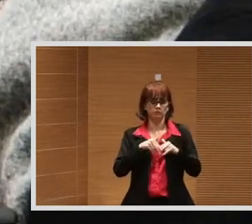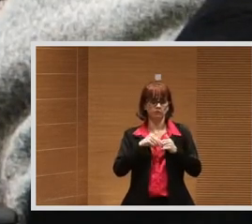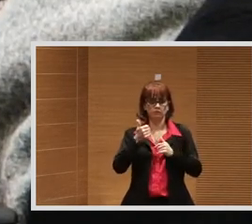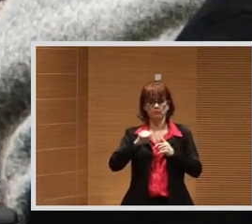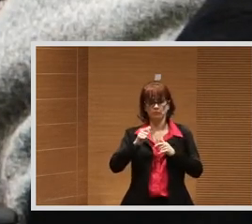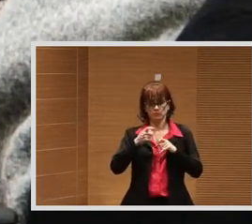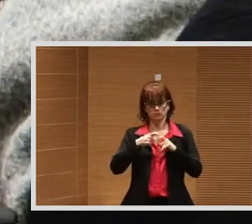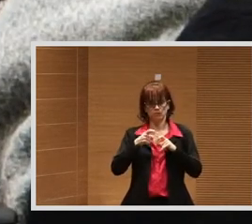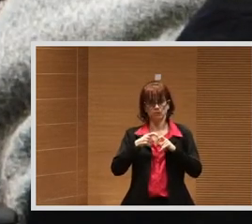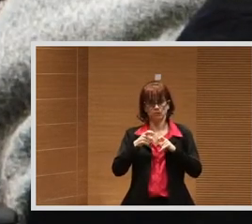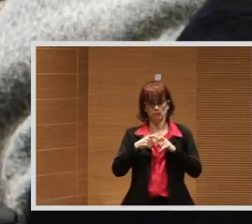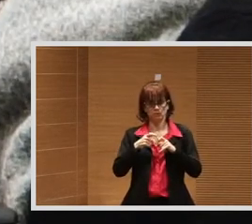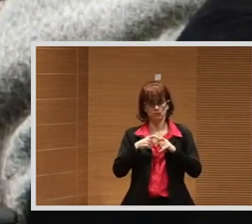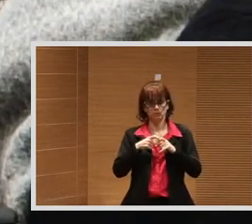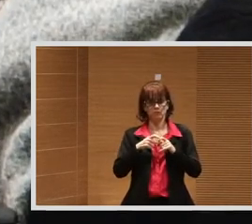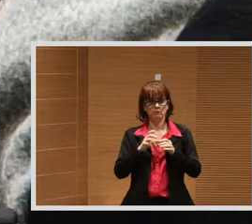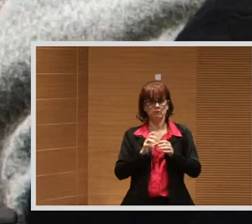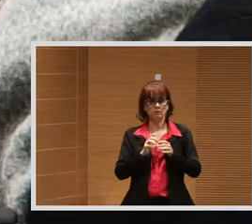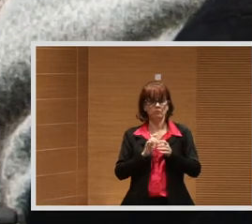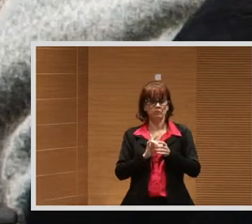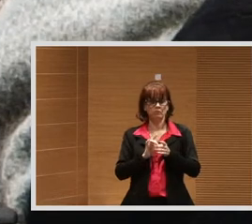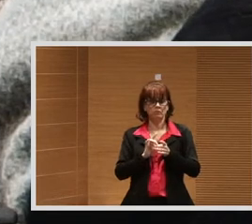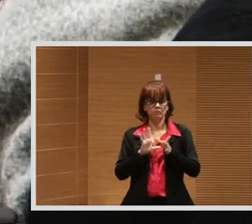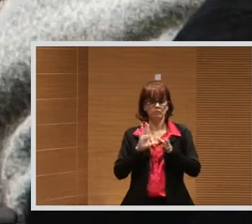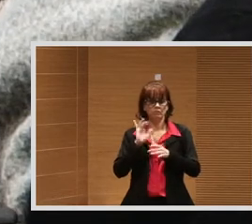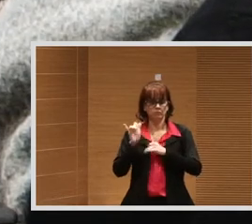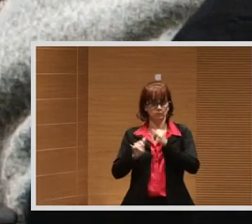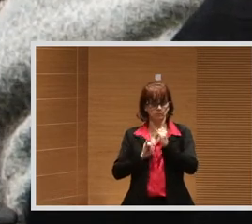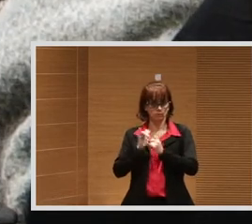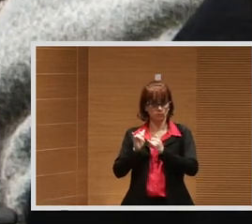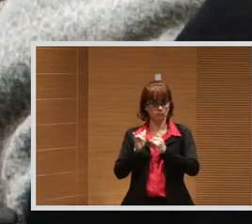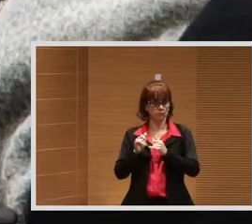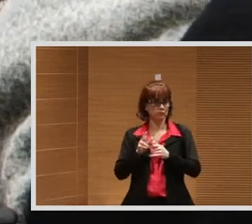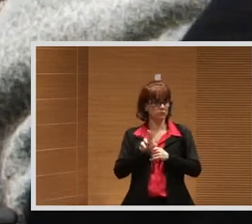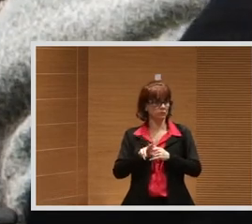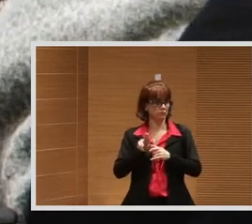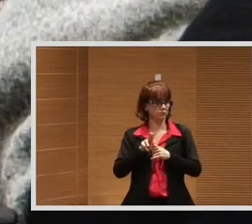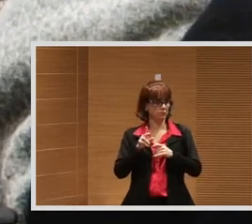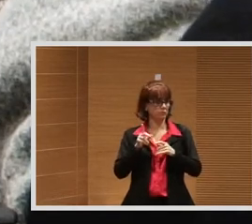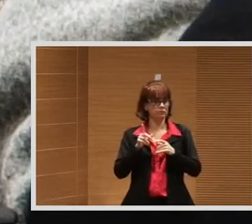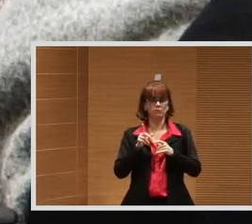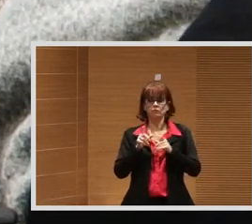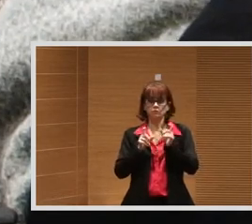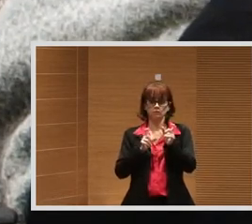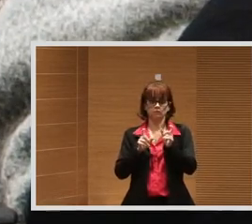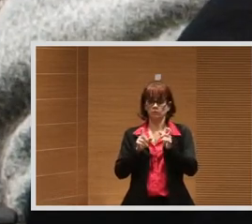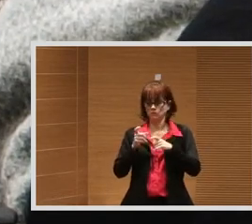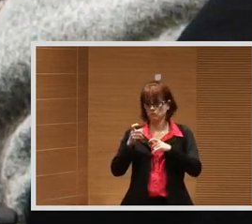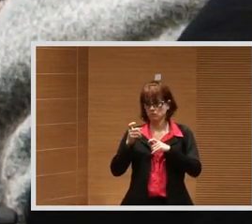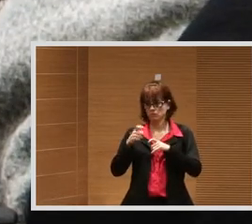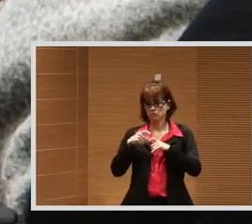o consentimento informado também, ele usando uma terminologia médica, ele faz parte disso. Né?